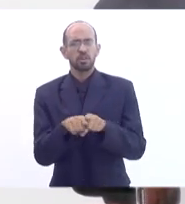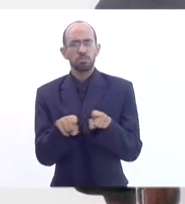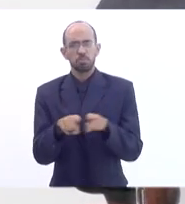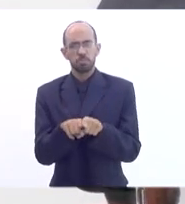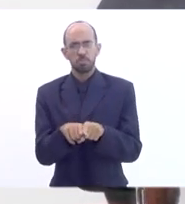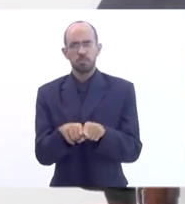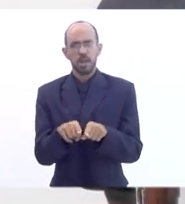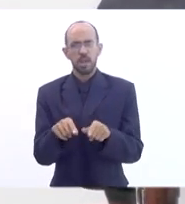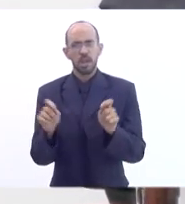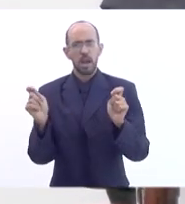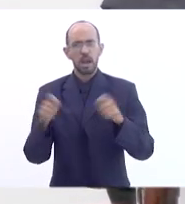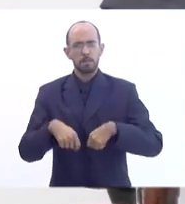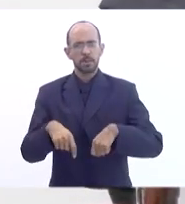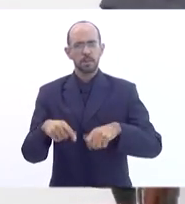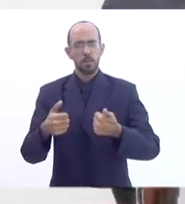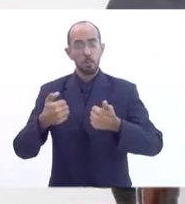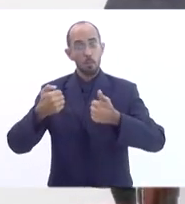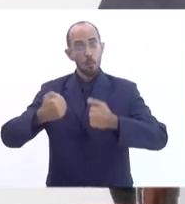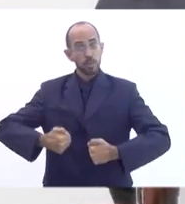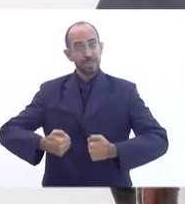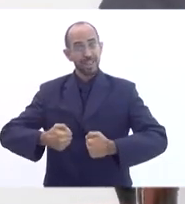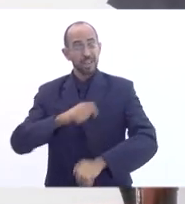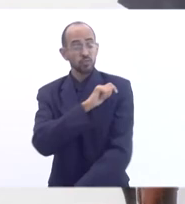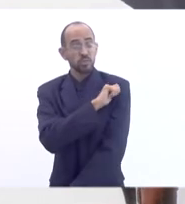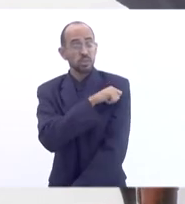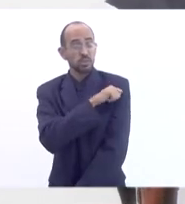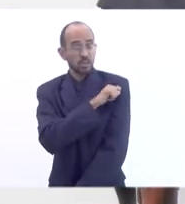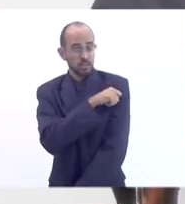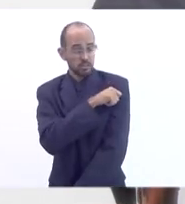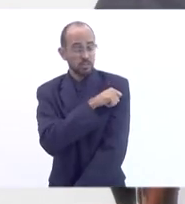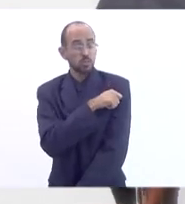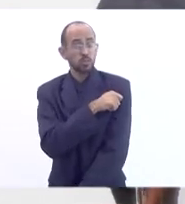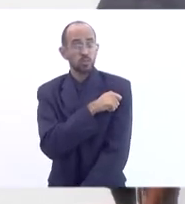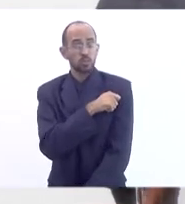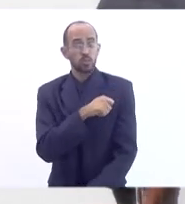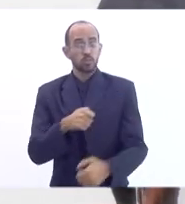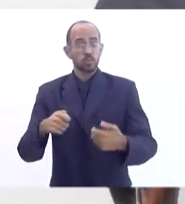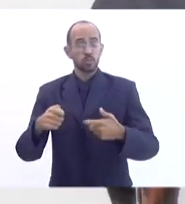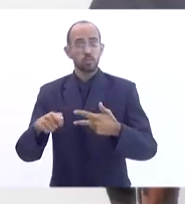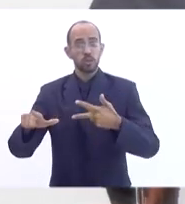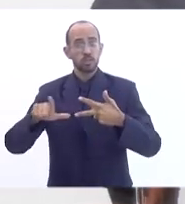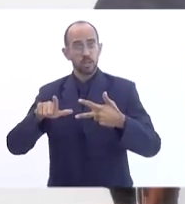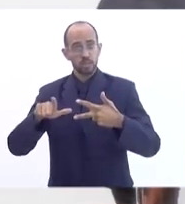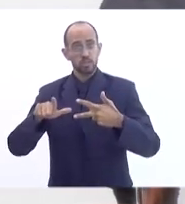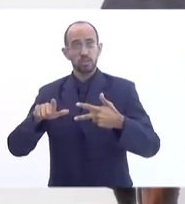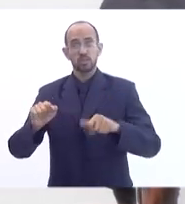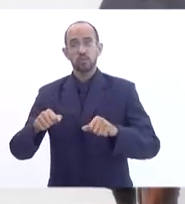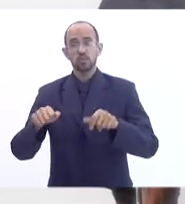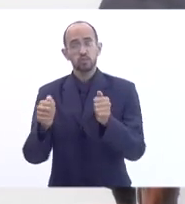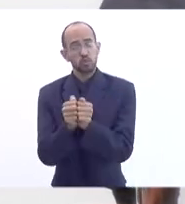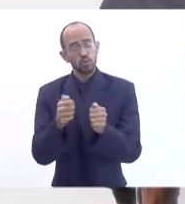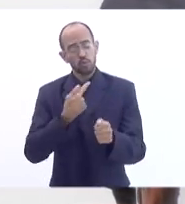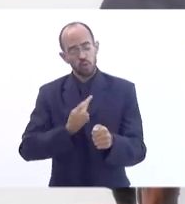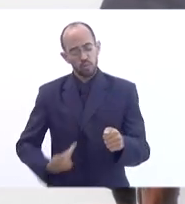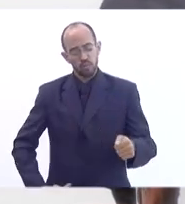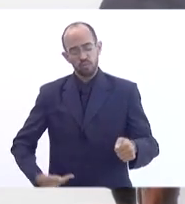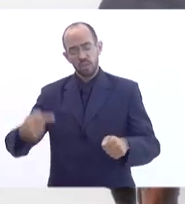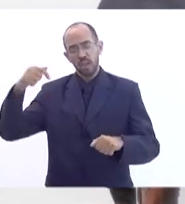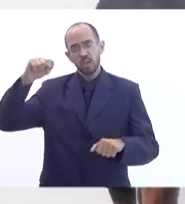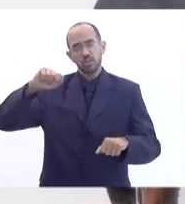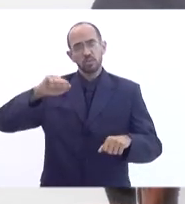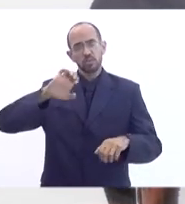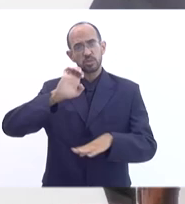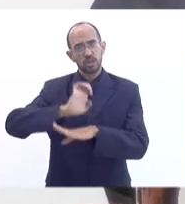executivo com o ministério público na mesa de diálogo com a Procuradoria da Assembleia com o governo do estado da procura o